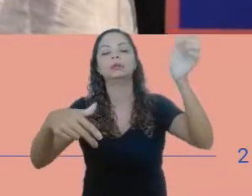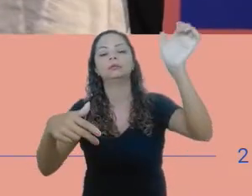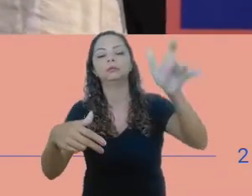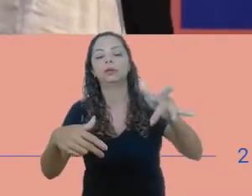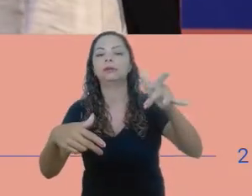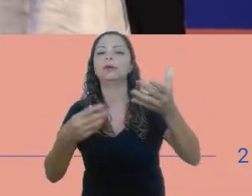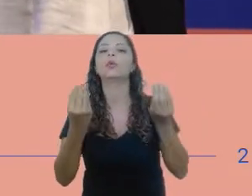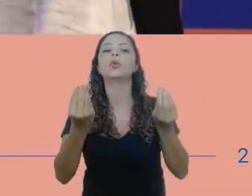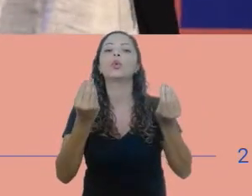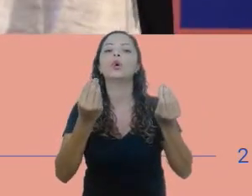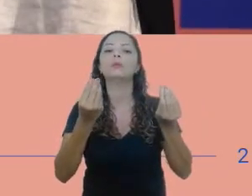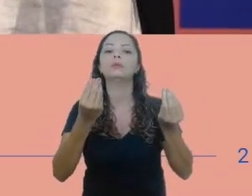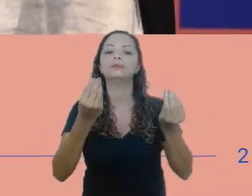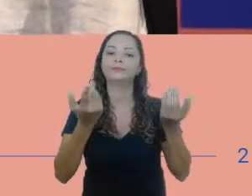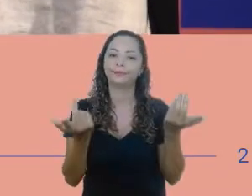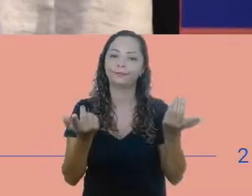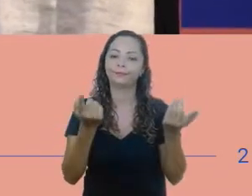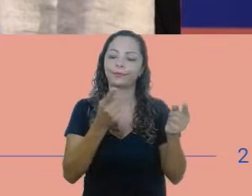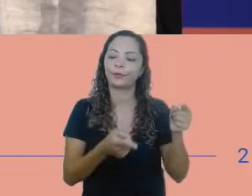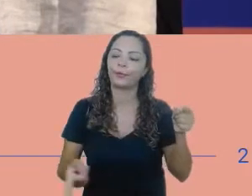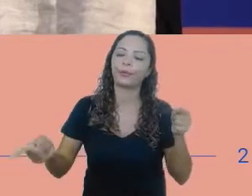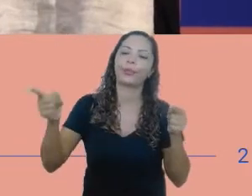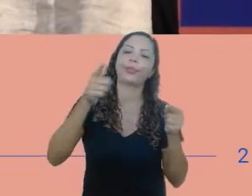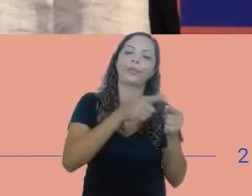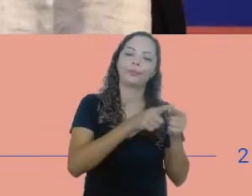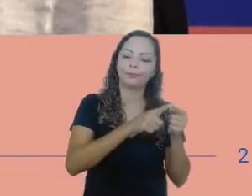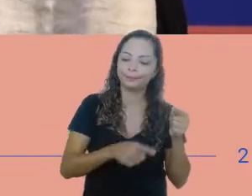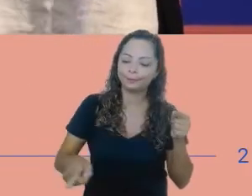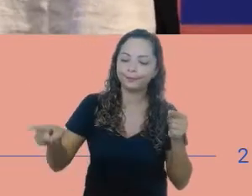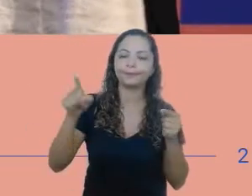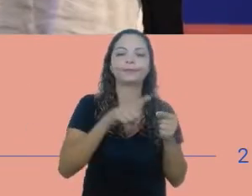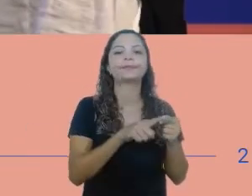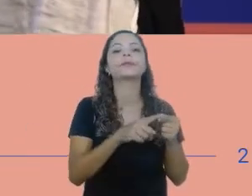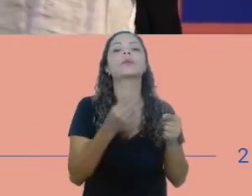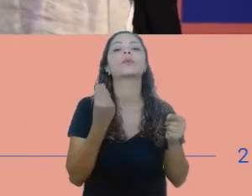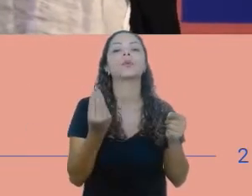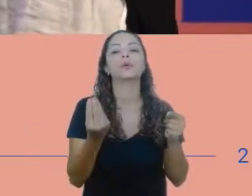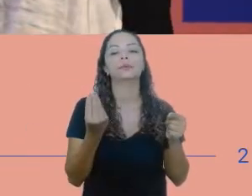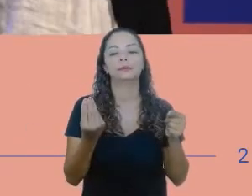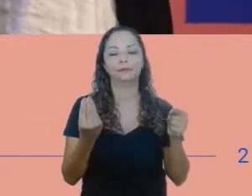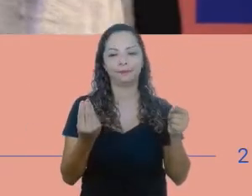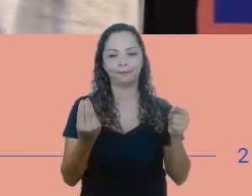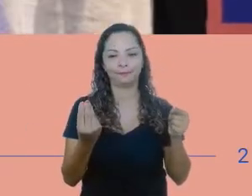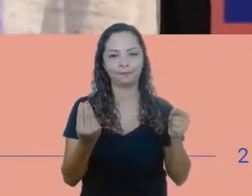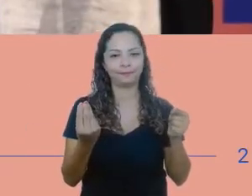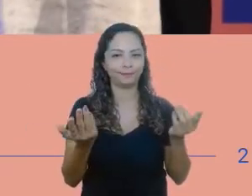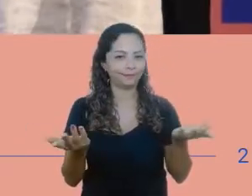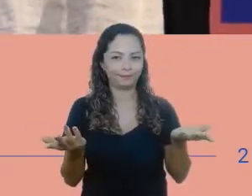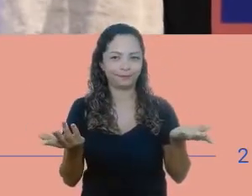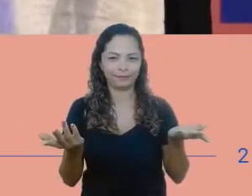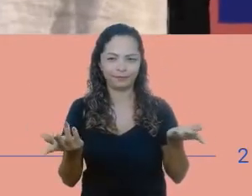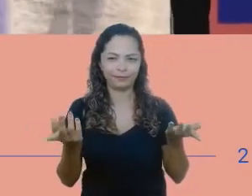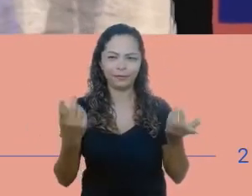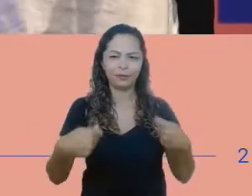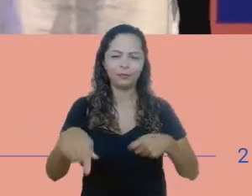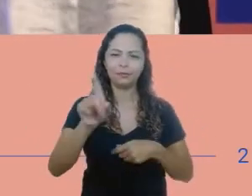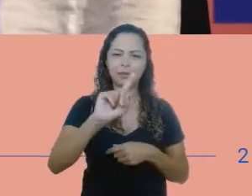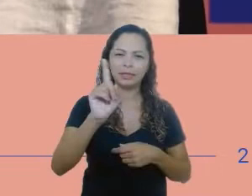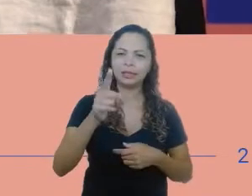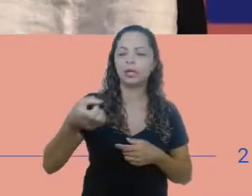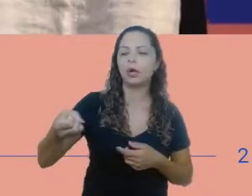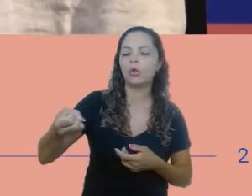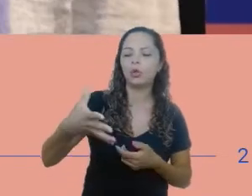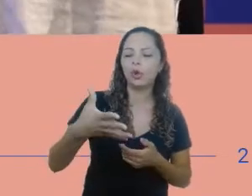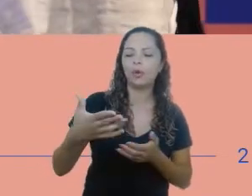reversa Então na verdade a gente não precisa ficar desenhando um novo produto novo uma nova embalagem